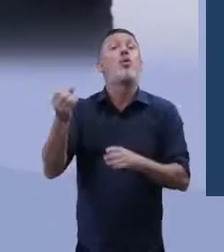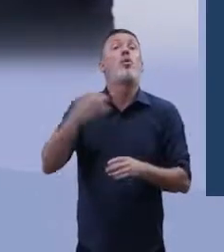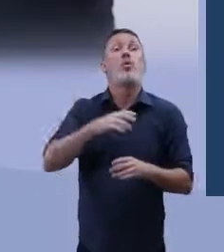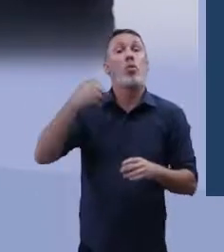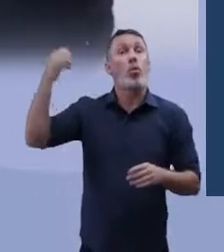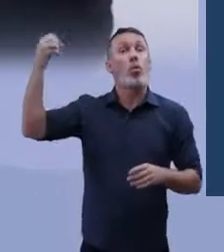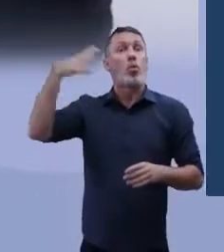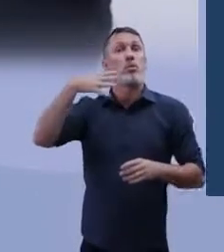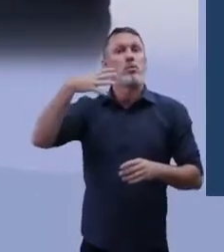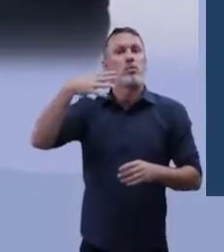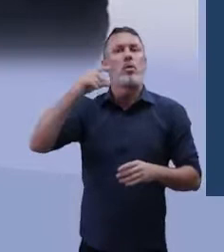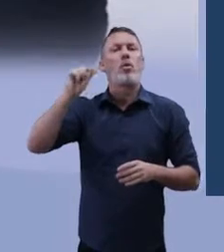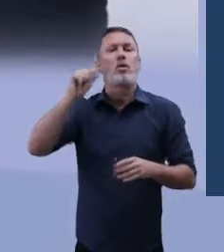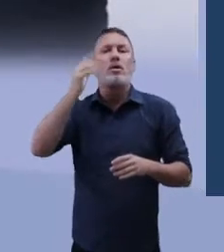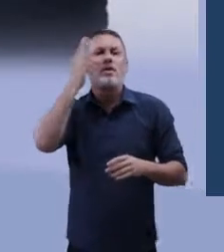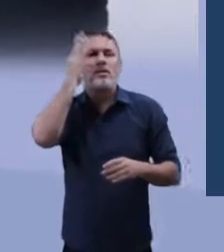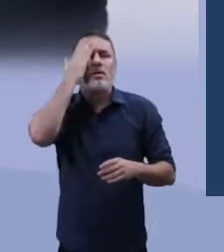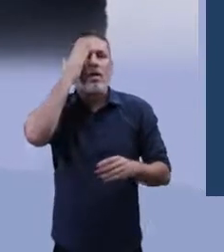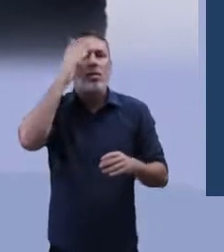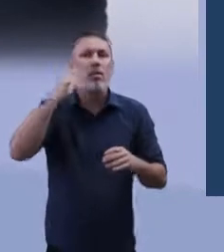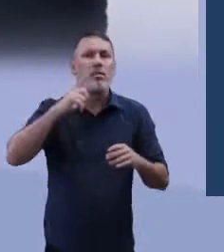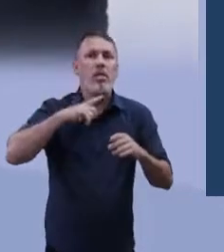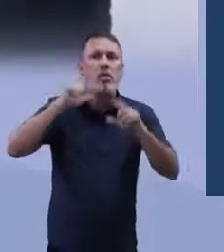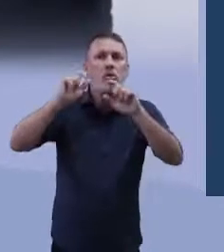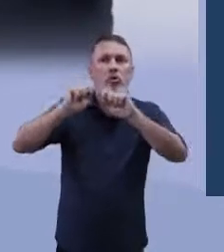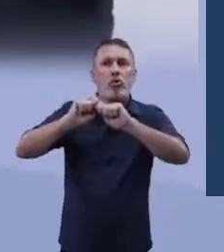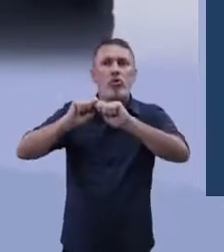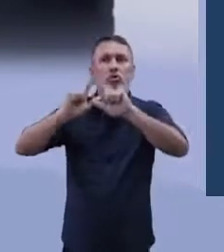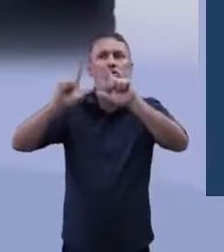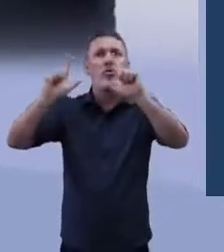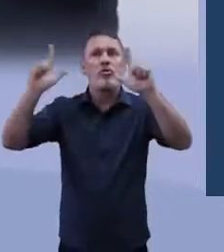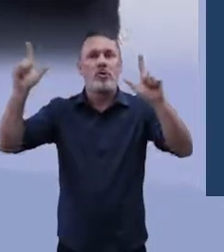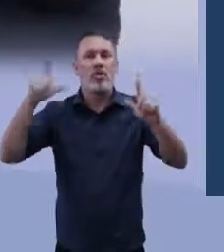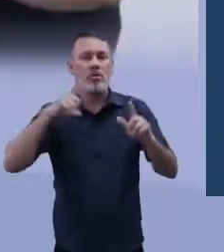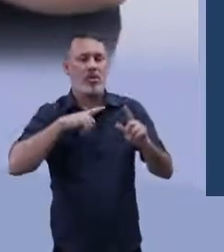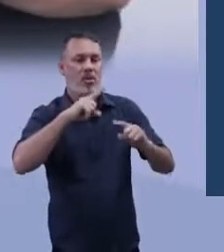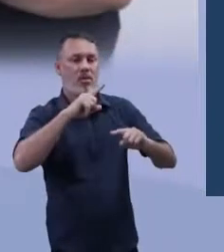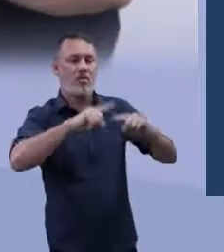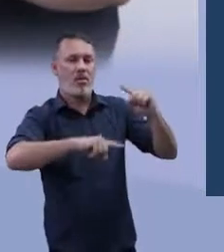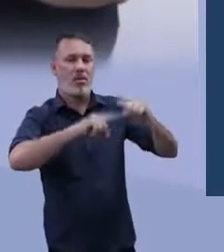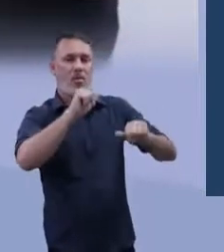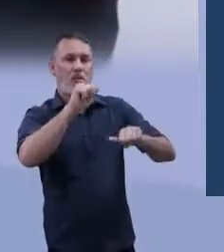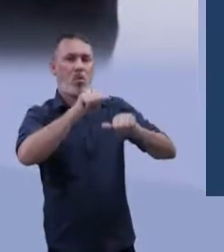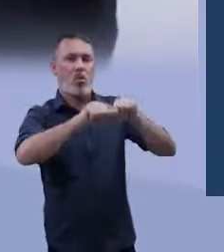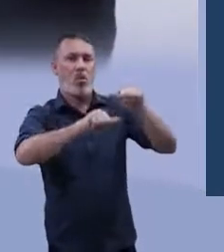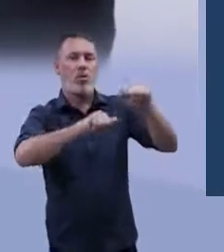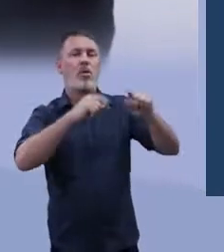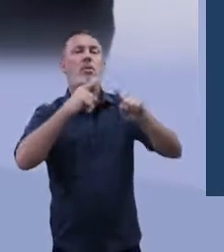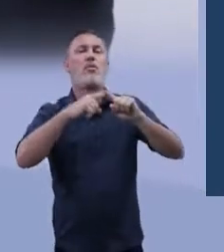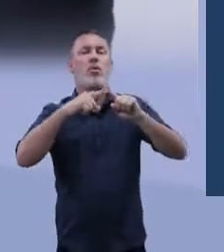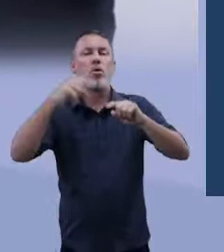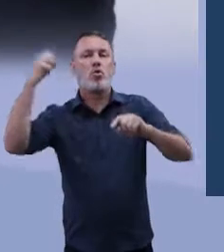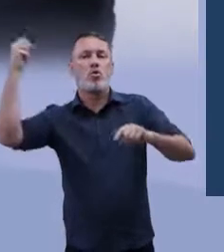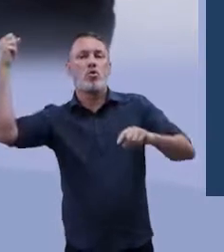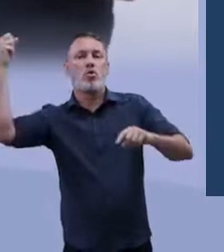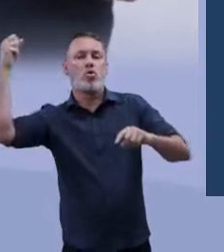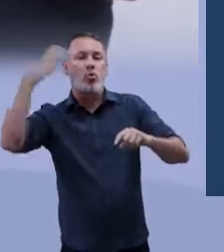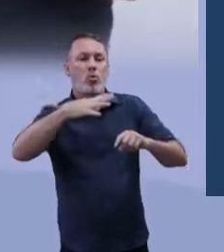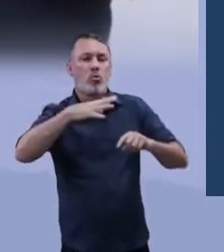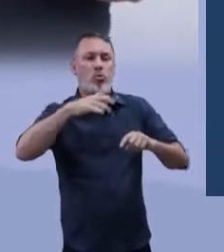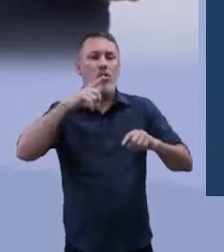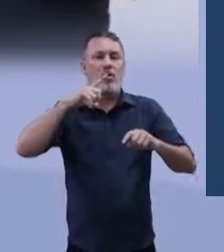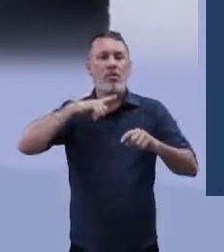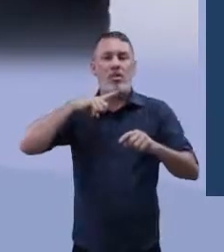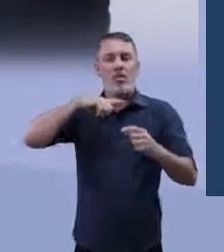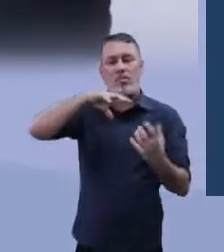a partir de determinados momentos do dia, aquele objeto vai mudando a sua forma por causa dos movimentos naturais